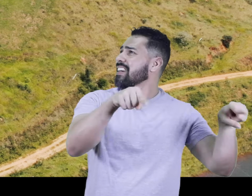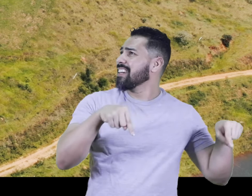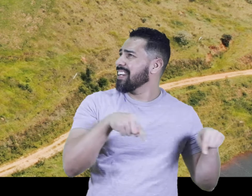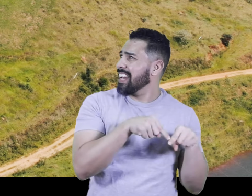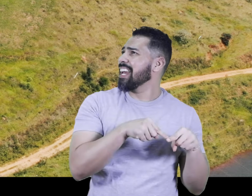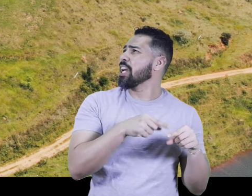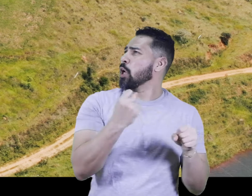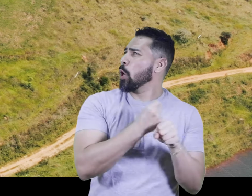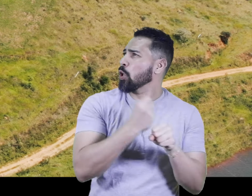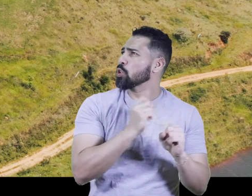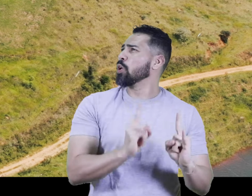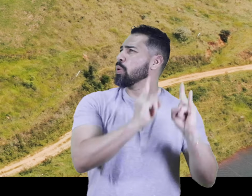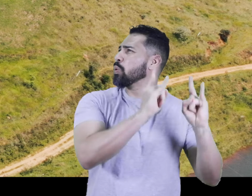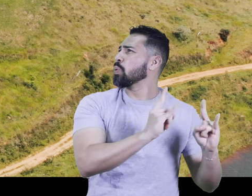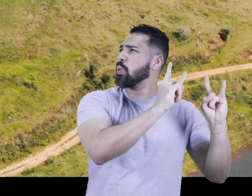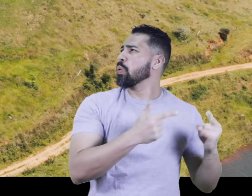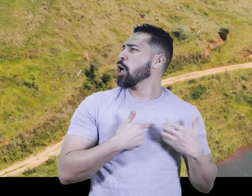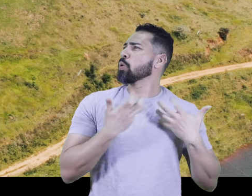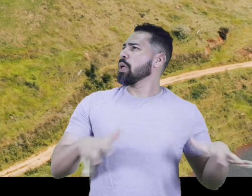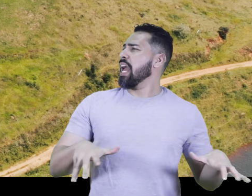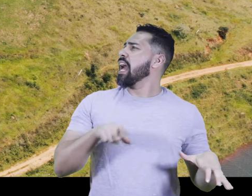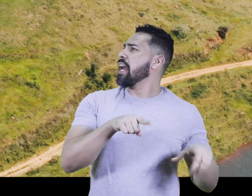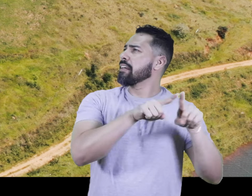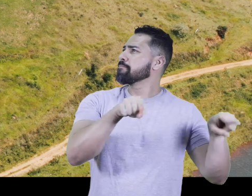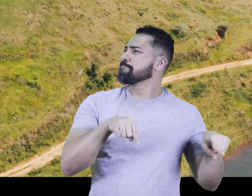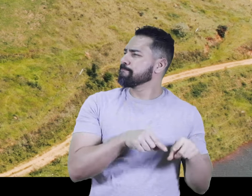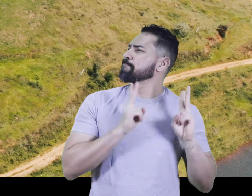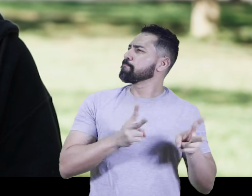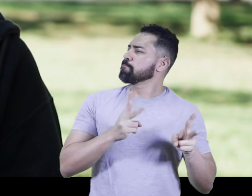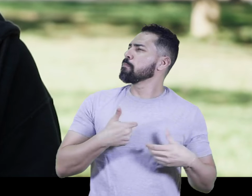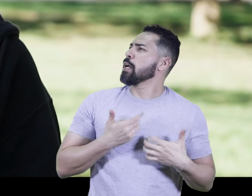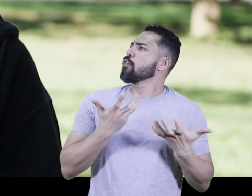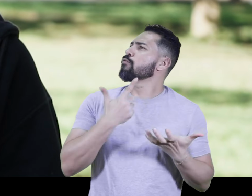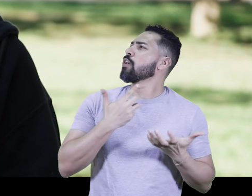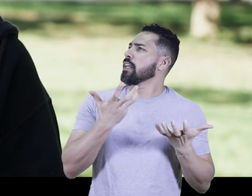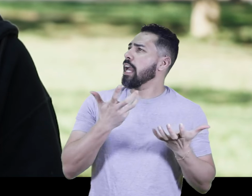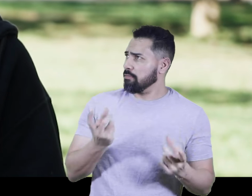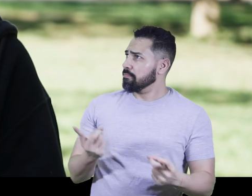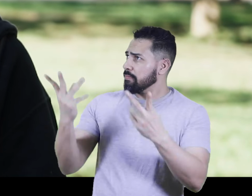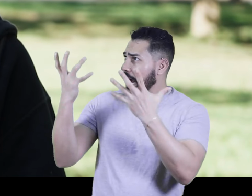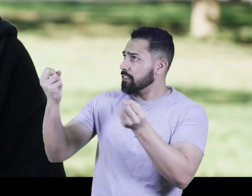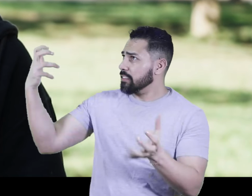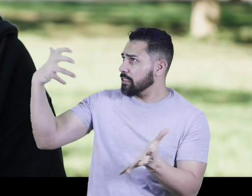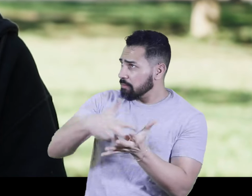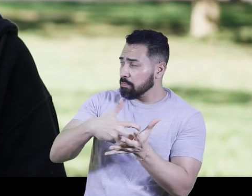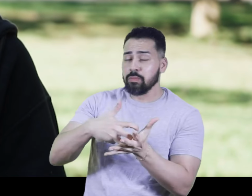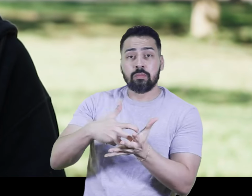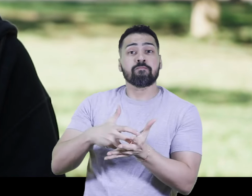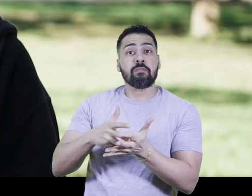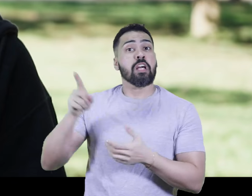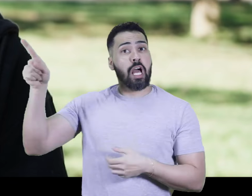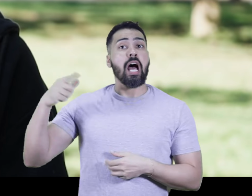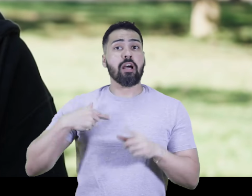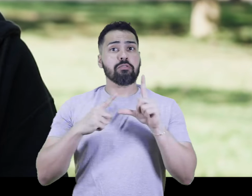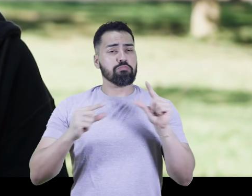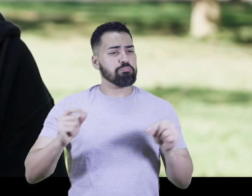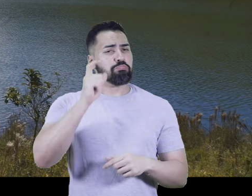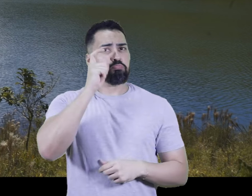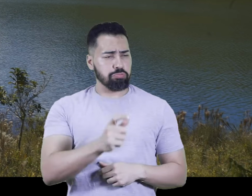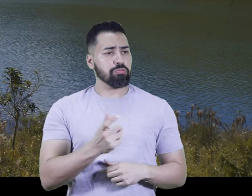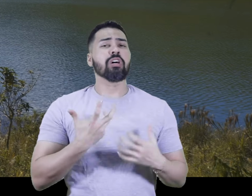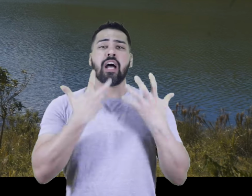adquirida pela universidade para que ela não fosse desmembrada e virasse condomínios ou loteamentos, né? Ele tinha a intenção de que ela pudesse, de